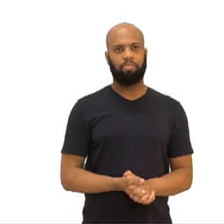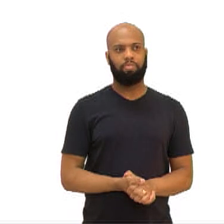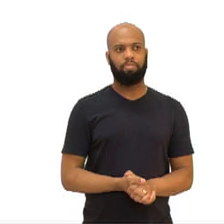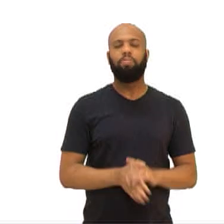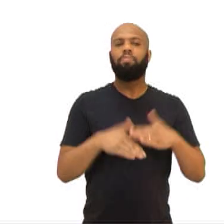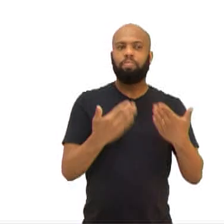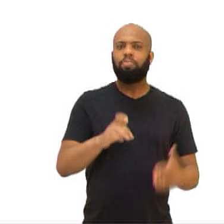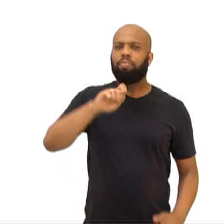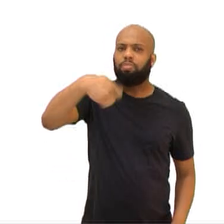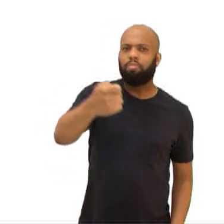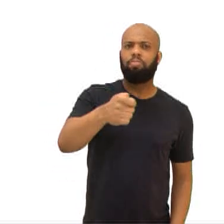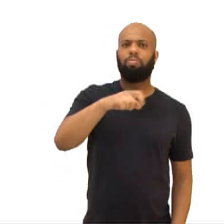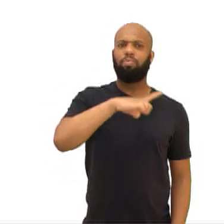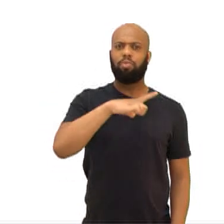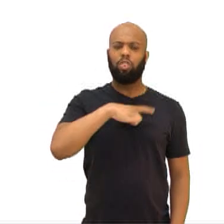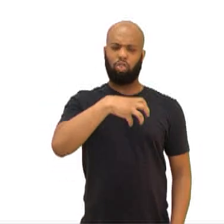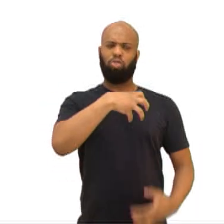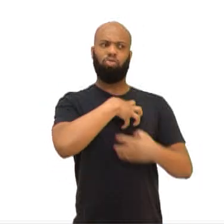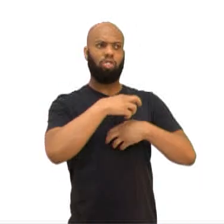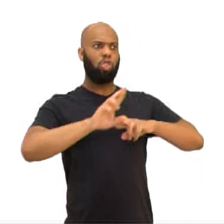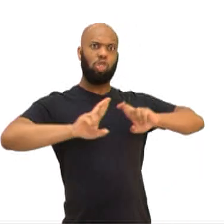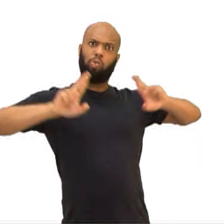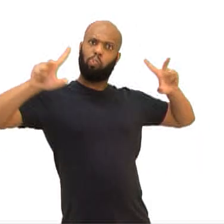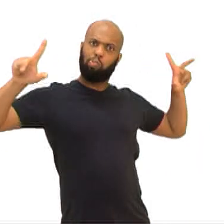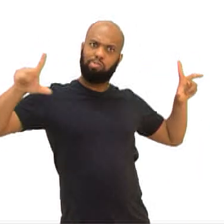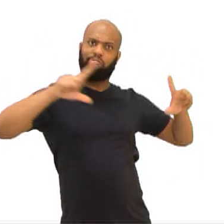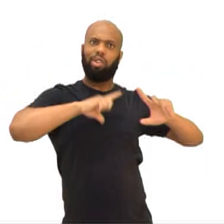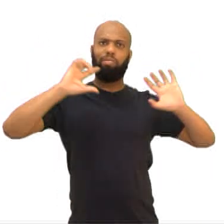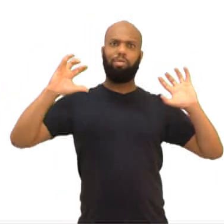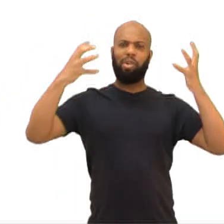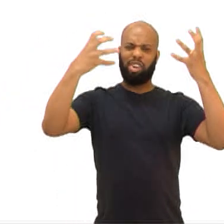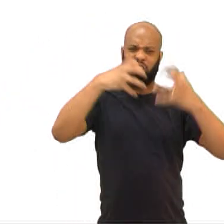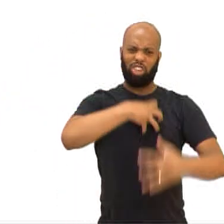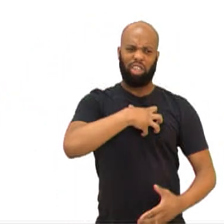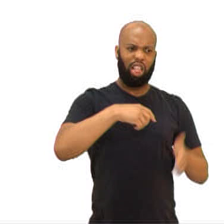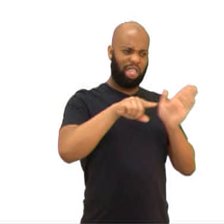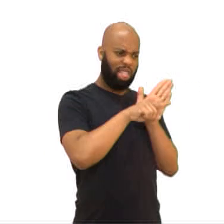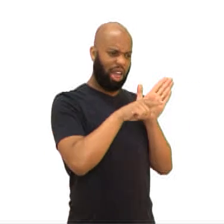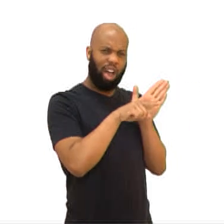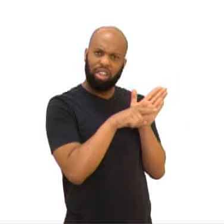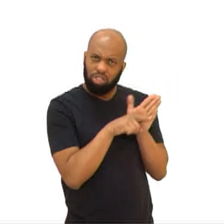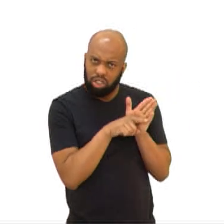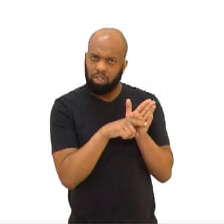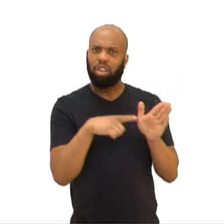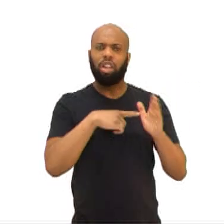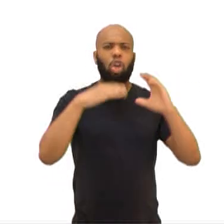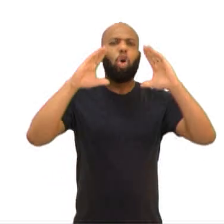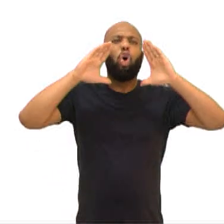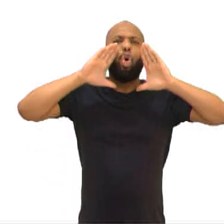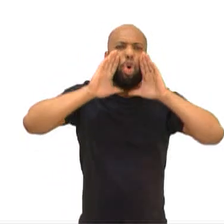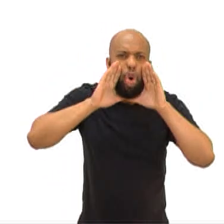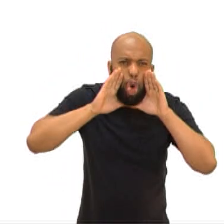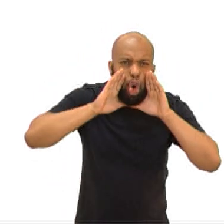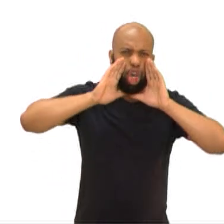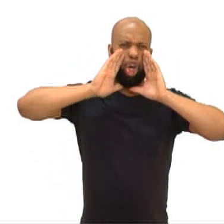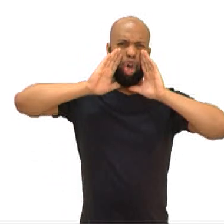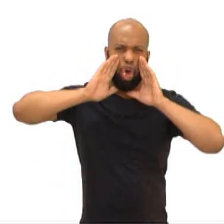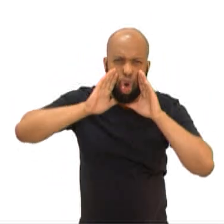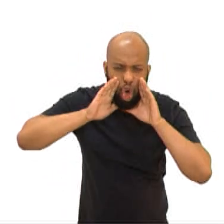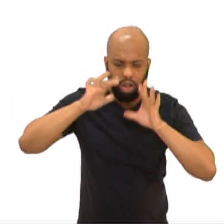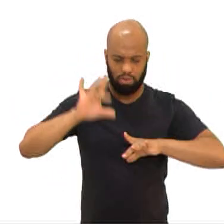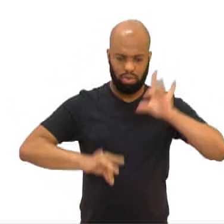Então, considerado ousado e polêmico, o evento teve uma grande repercussão negativa. Houve muitas vaias durante apresentações de